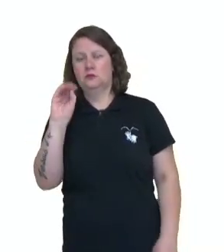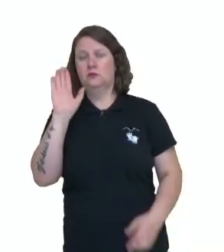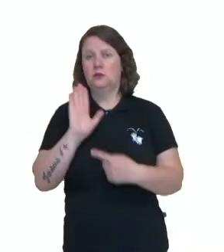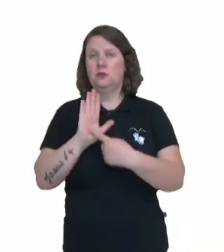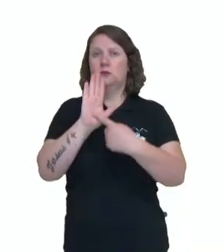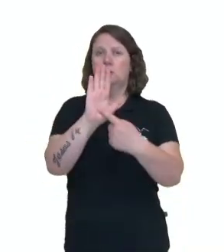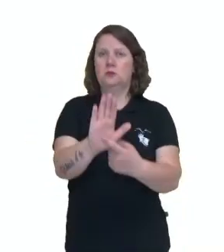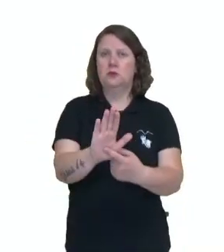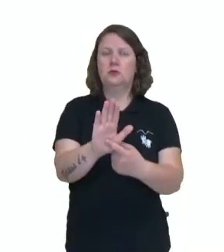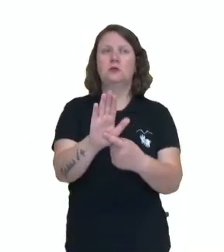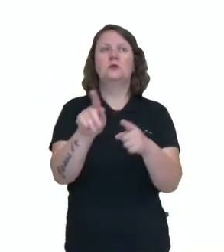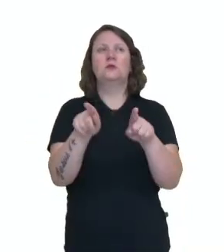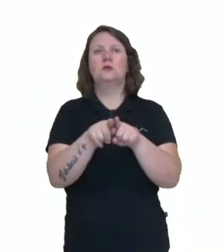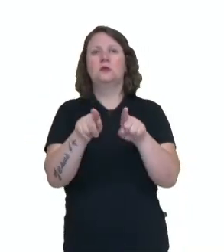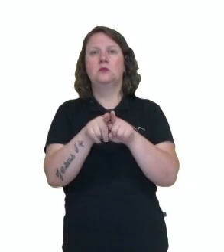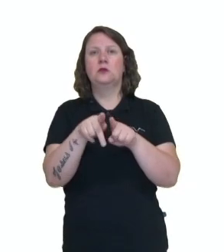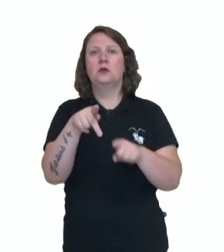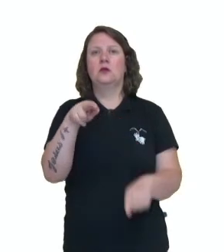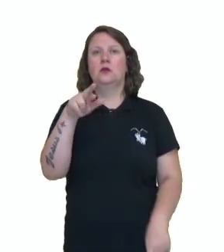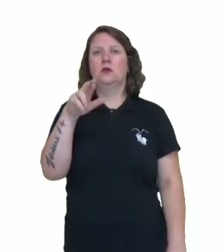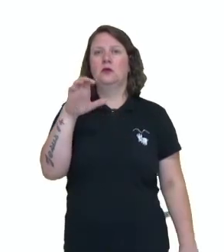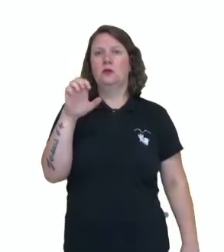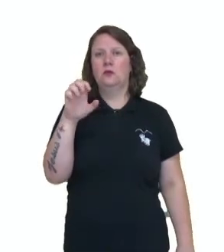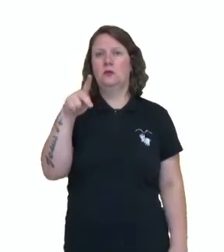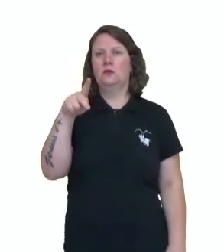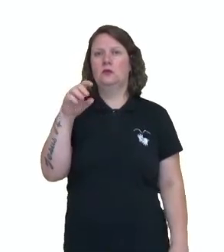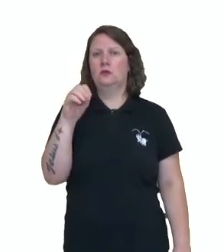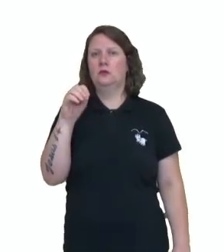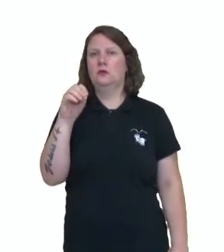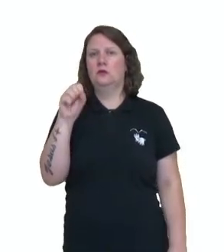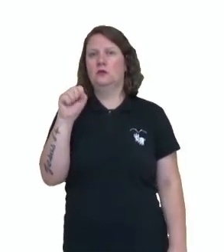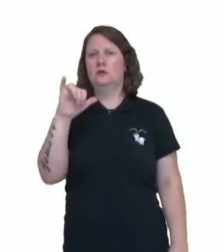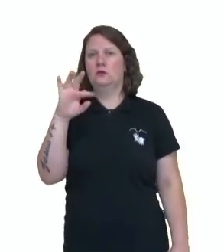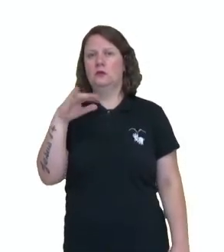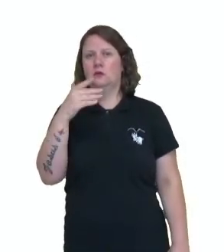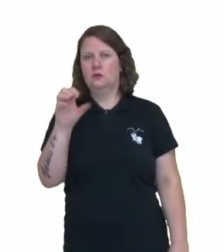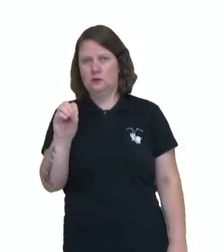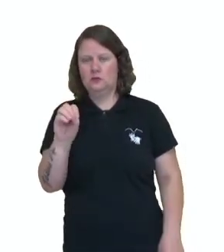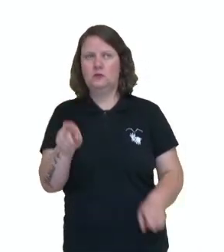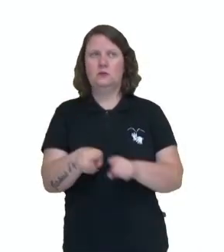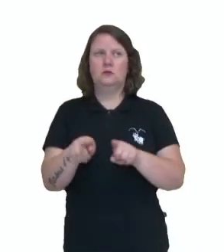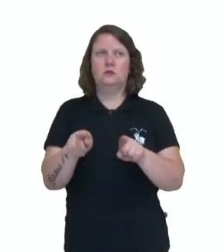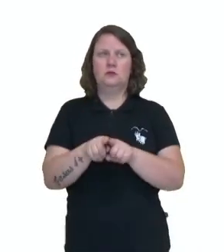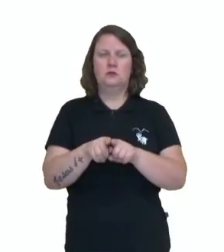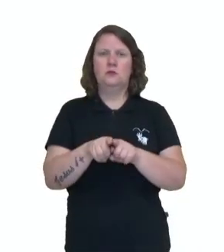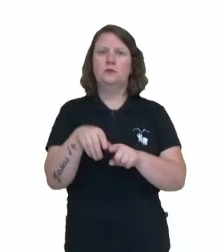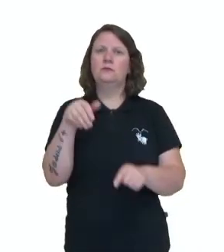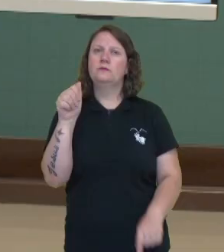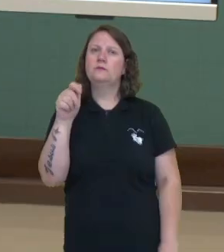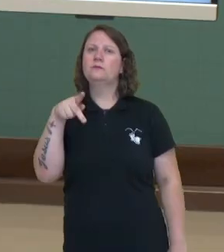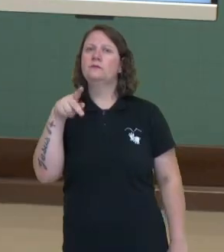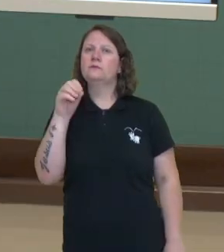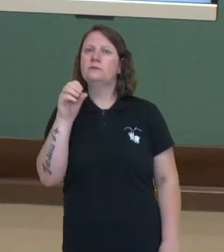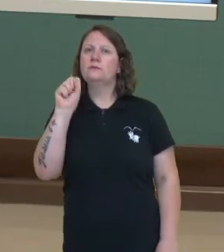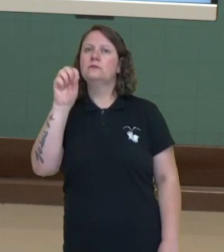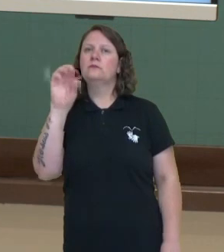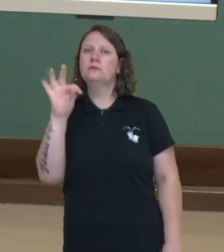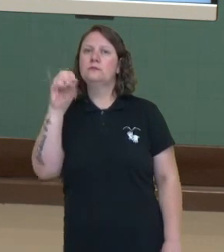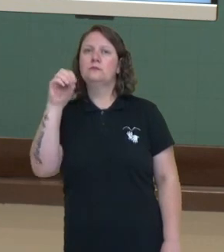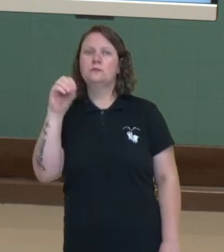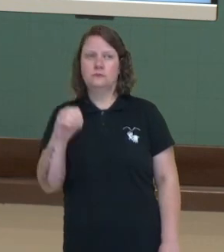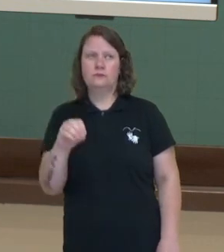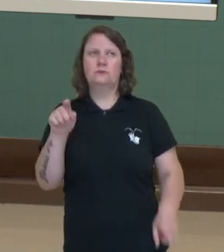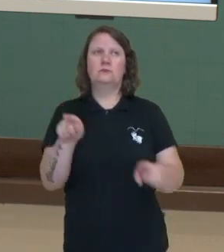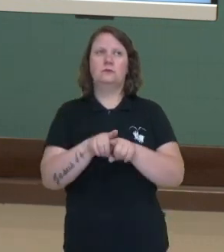uma preposição, exige uma preposição, o aposto, quando ele mostra uma explicação a respeito de um termo,